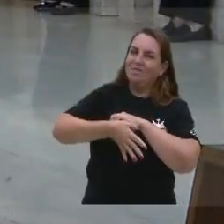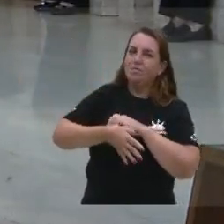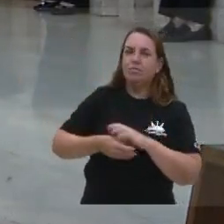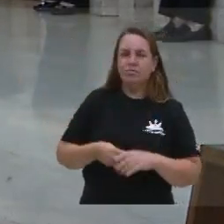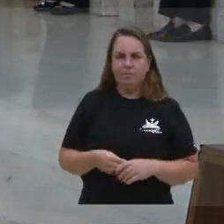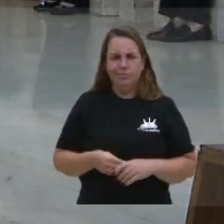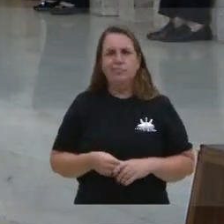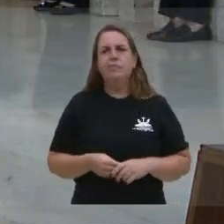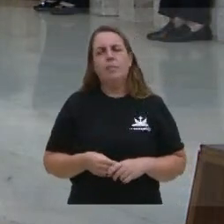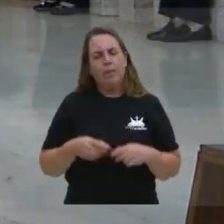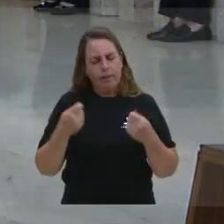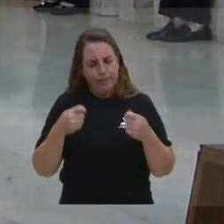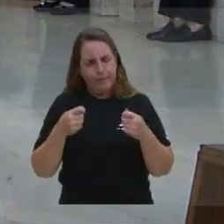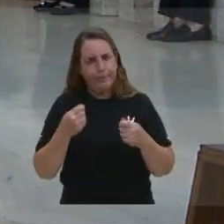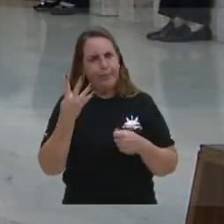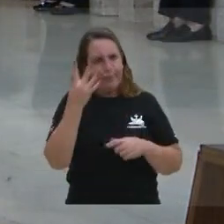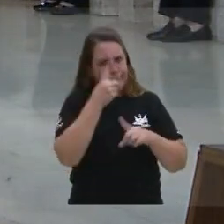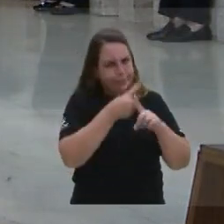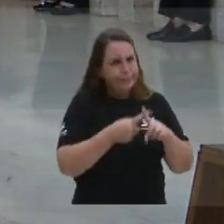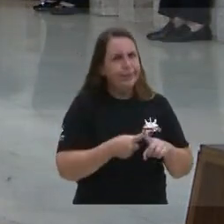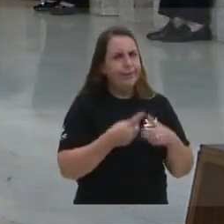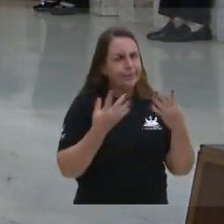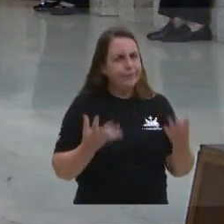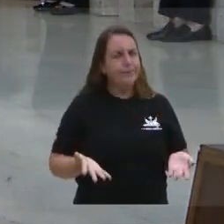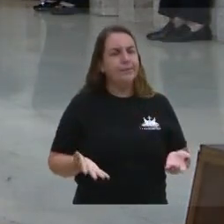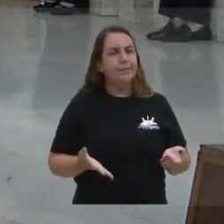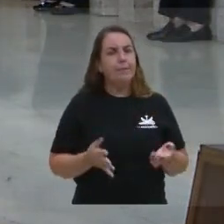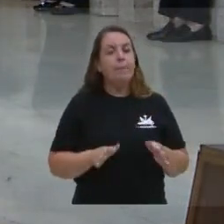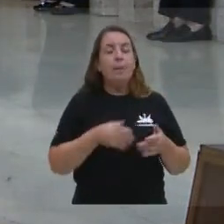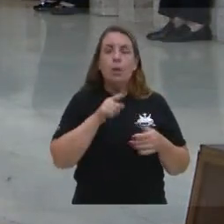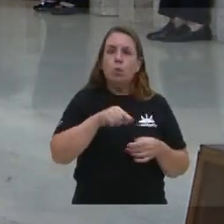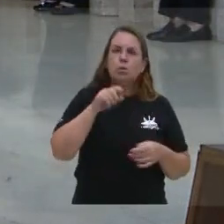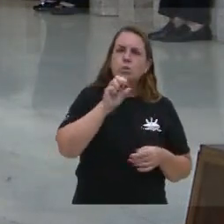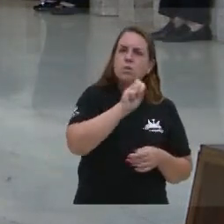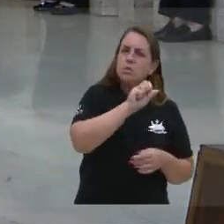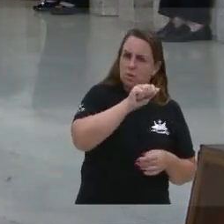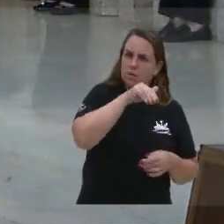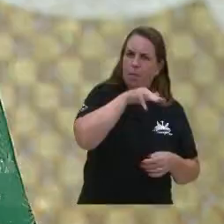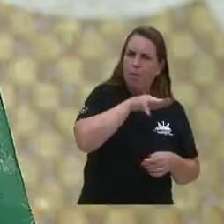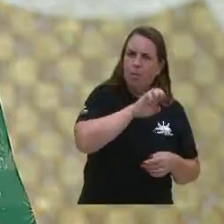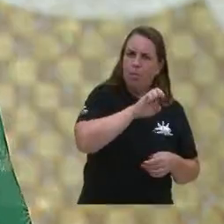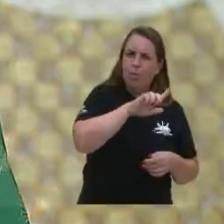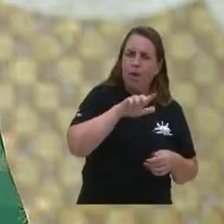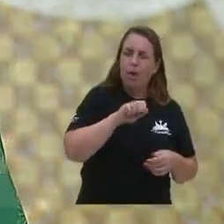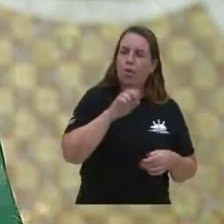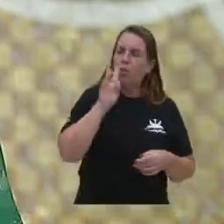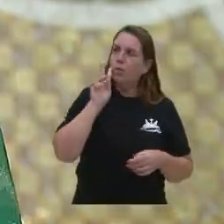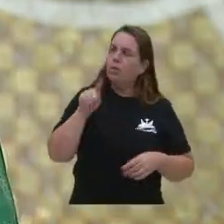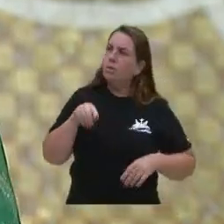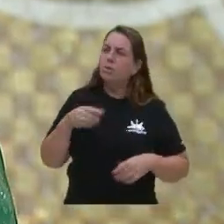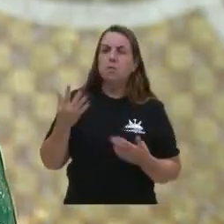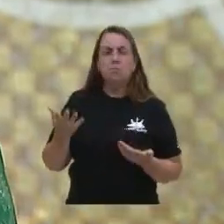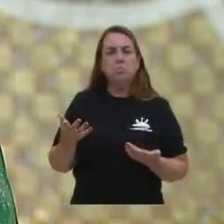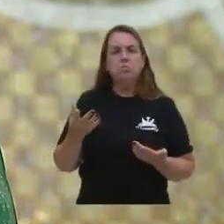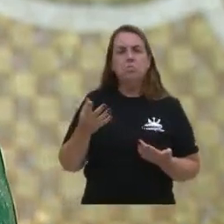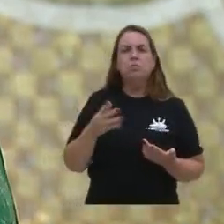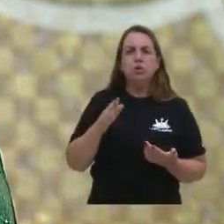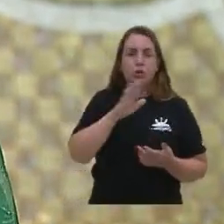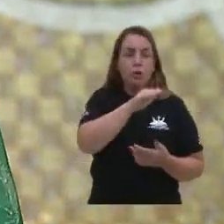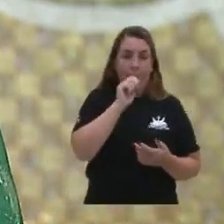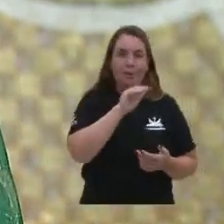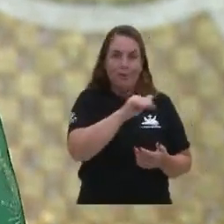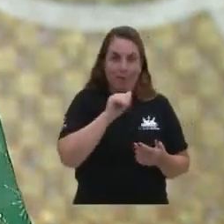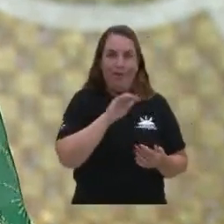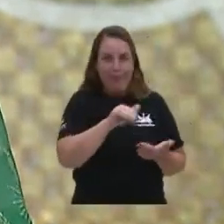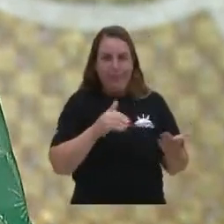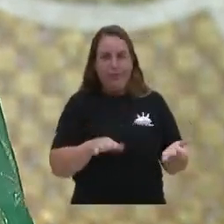Precisou, é verdade, quatro vezes. E ele, quando escutou, todas as vezes dizendo,